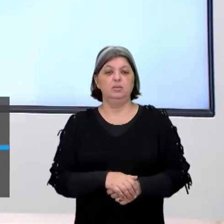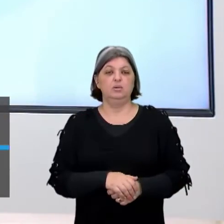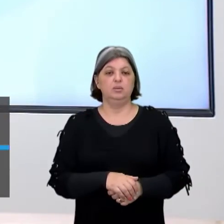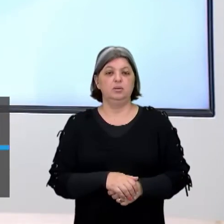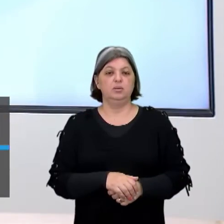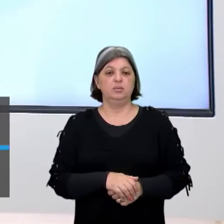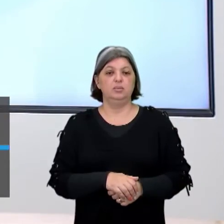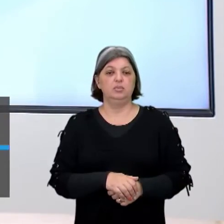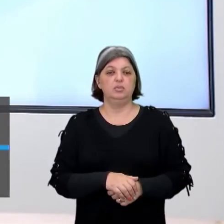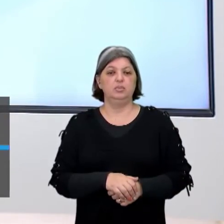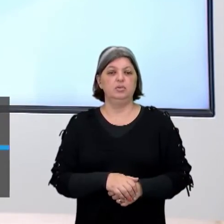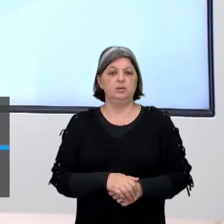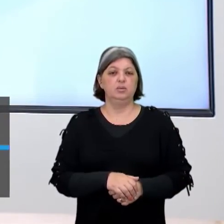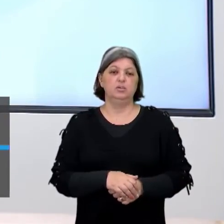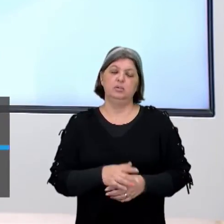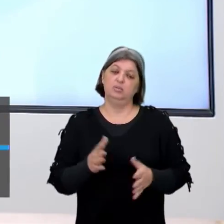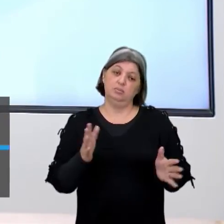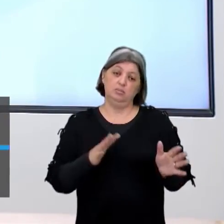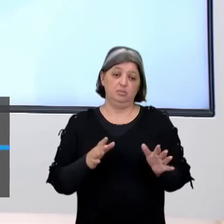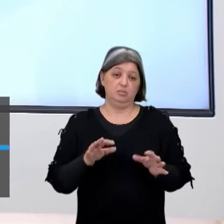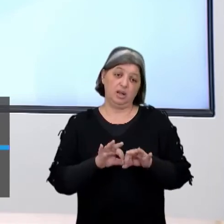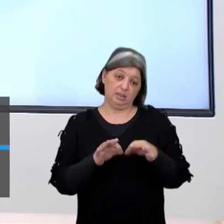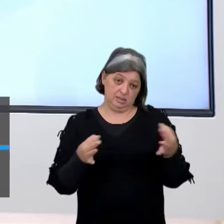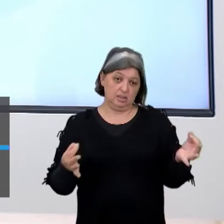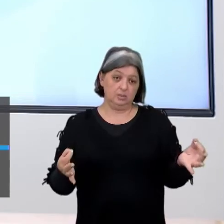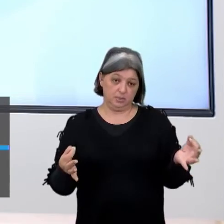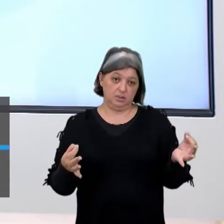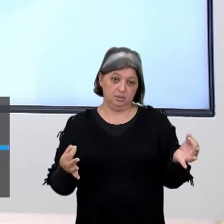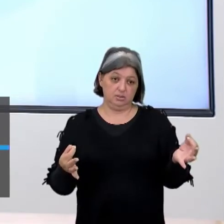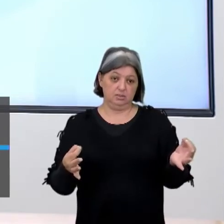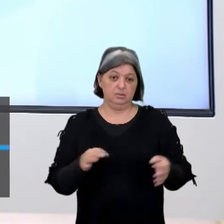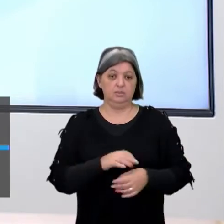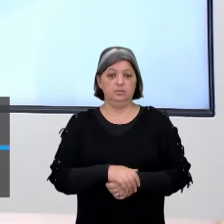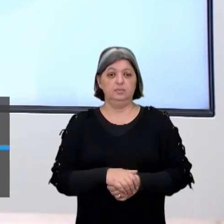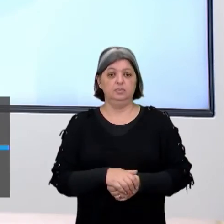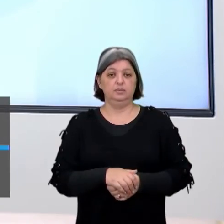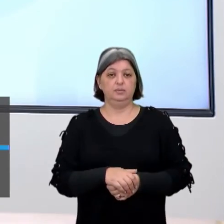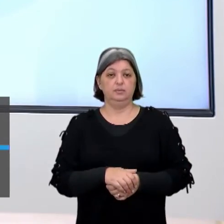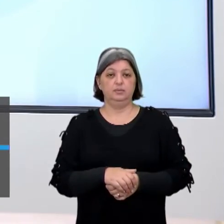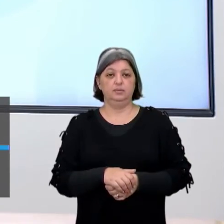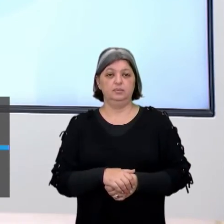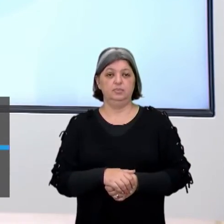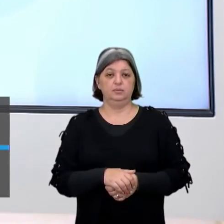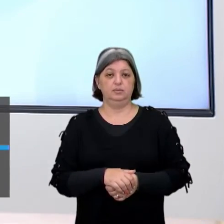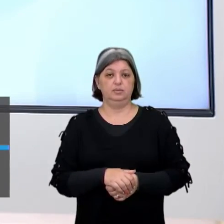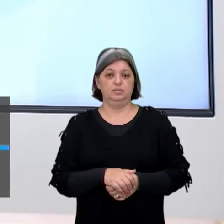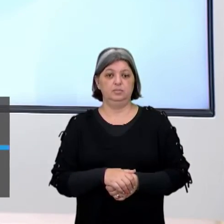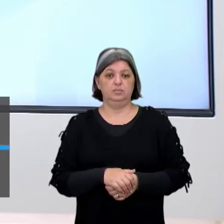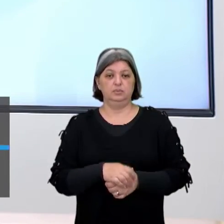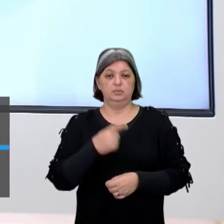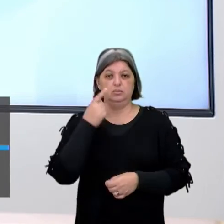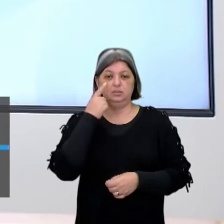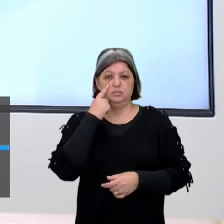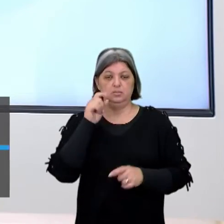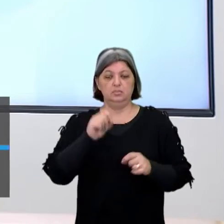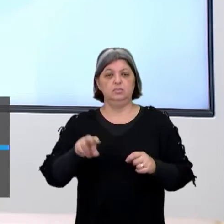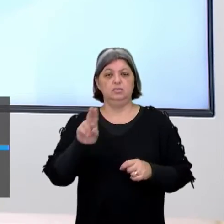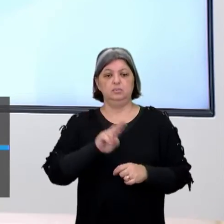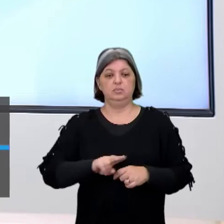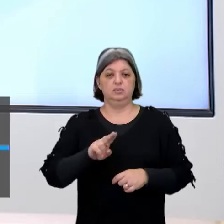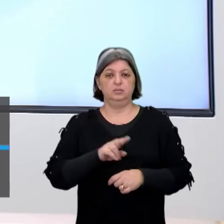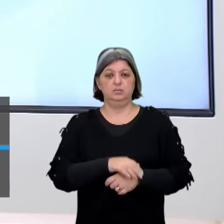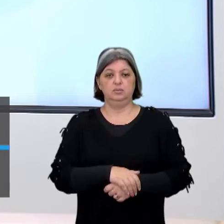uma situação que seja um pouco mais simples, facilitadora para vocês. E por isso a gente vai mostrar aí como a gente utiliza esses valores